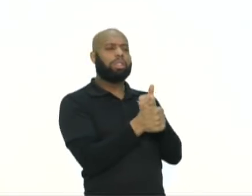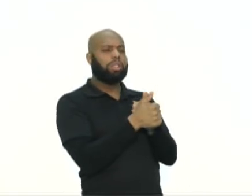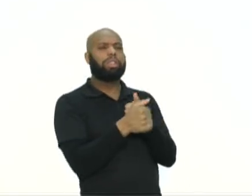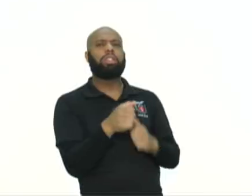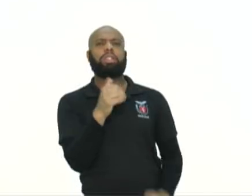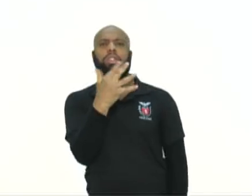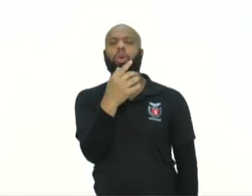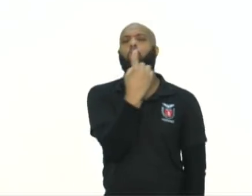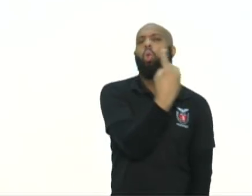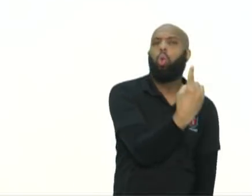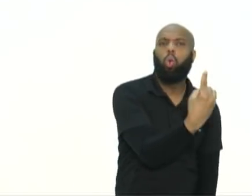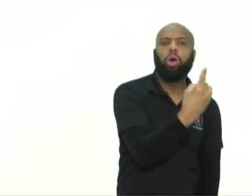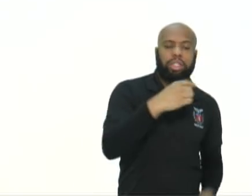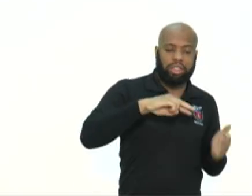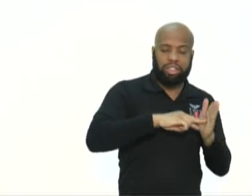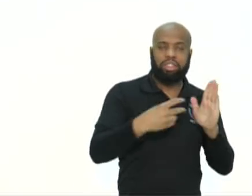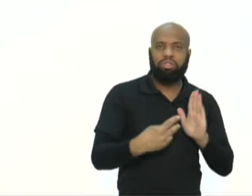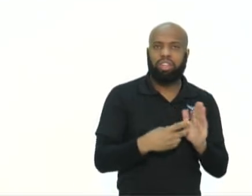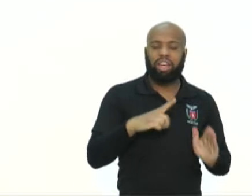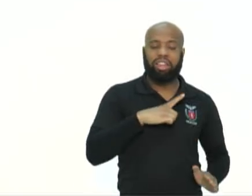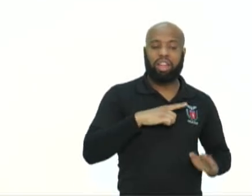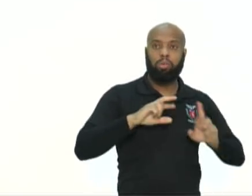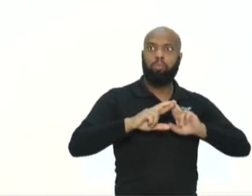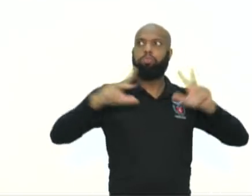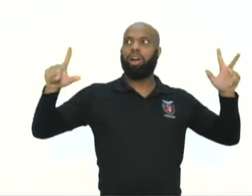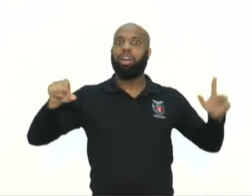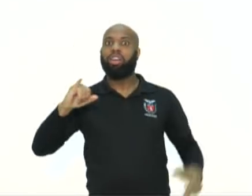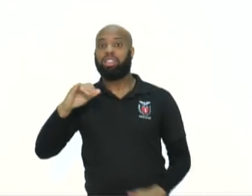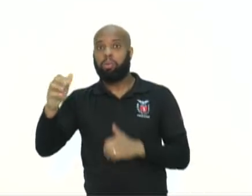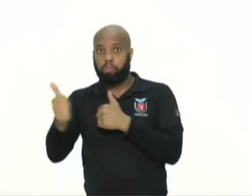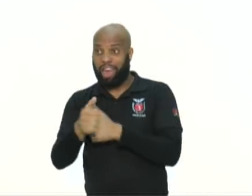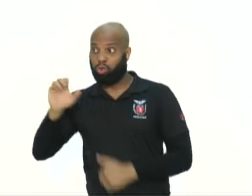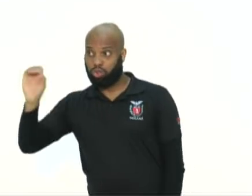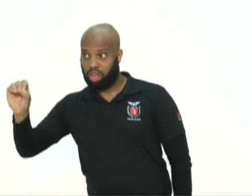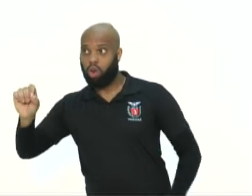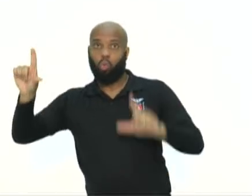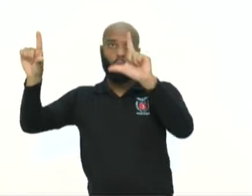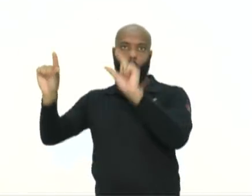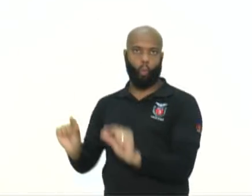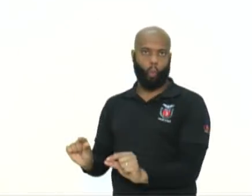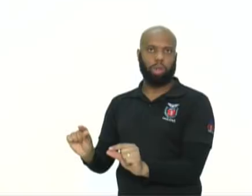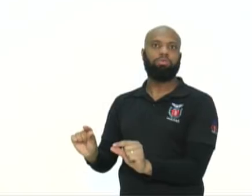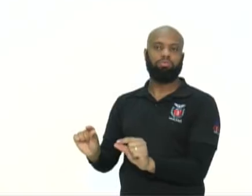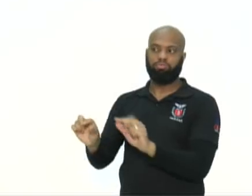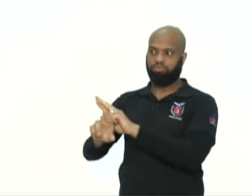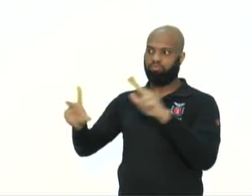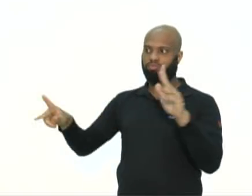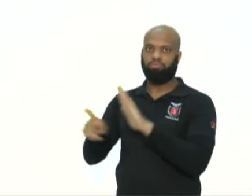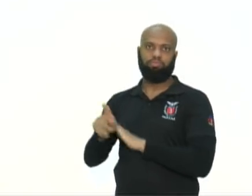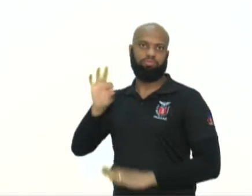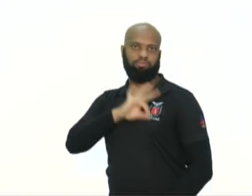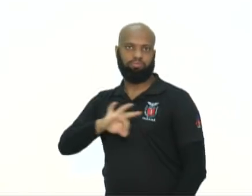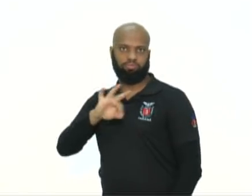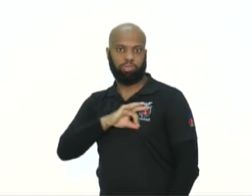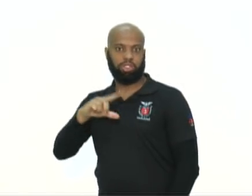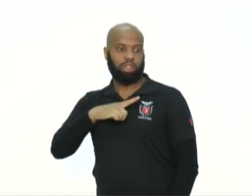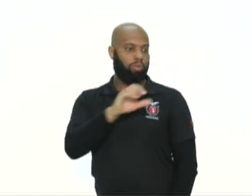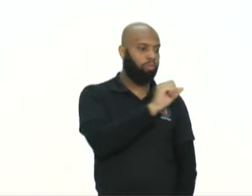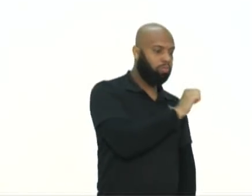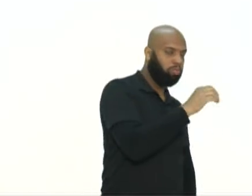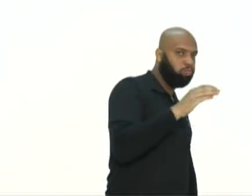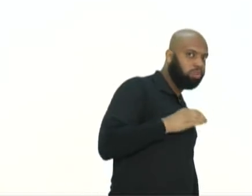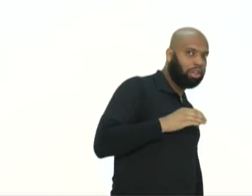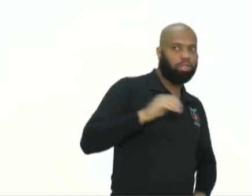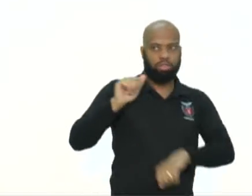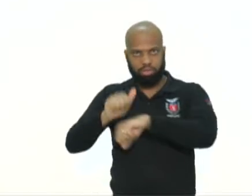1 é maior a diferença, quanto mais próximo de 0 menor é a diferença de renda entre os mais ricos e os